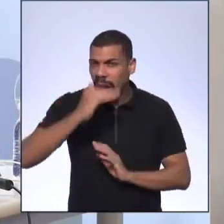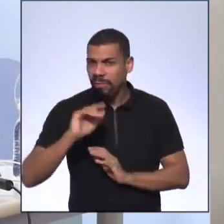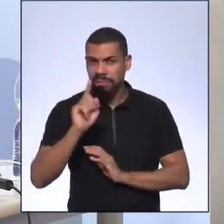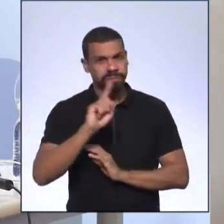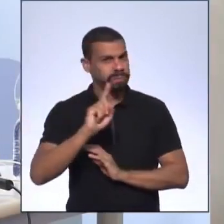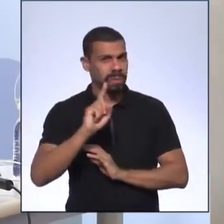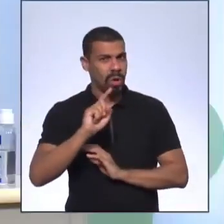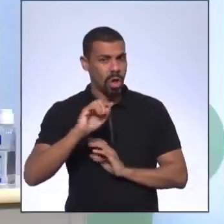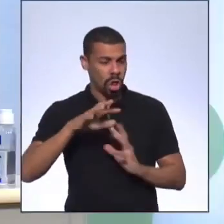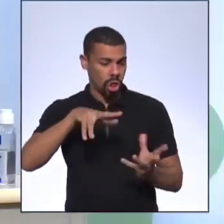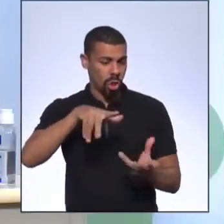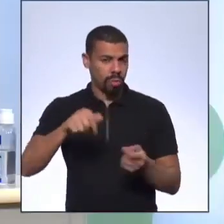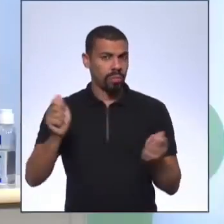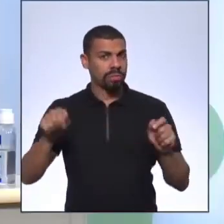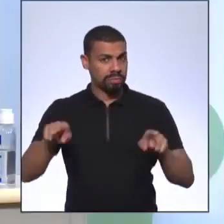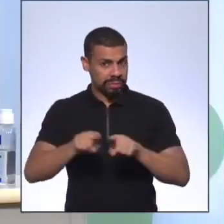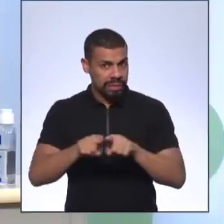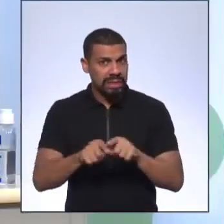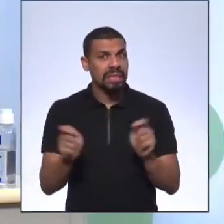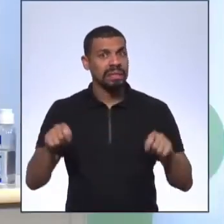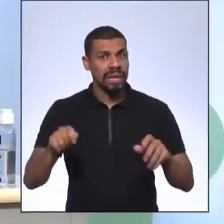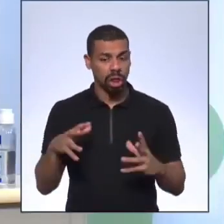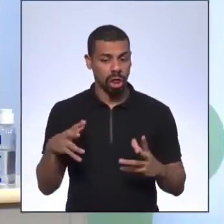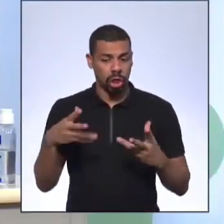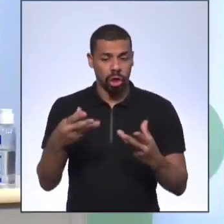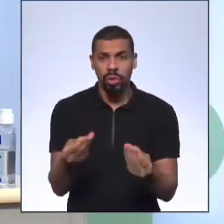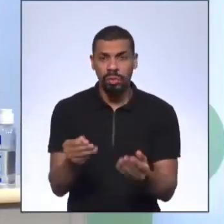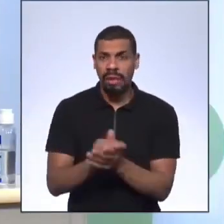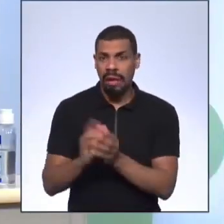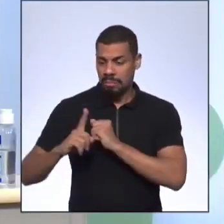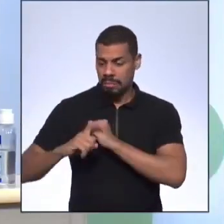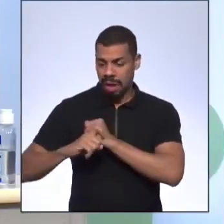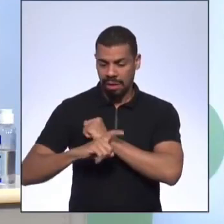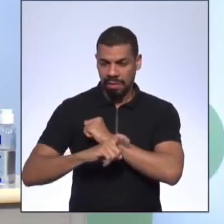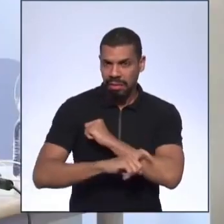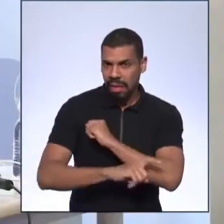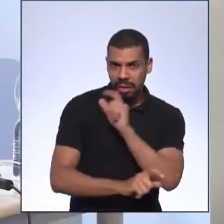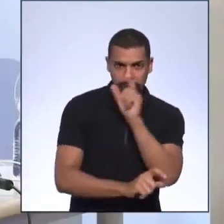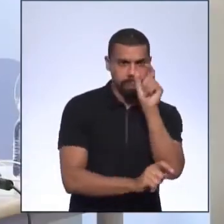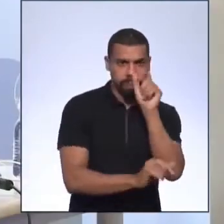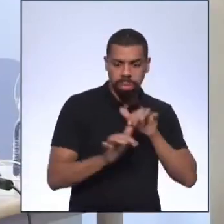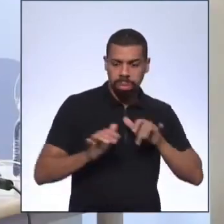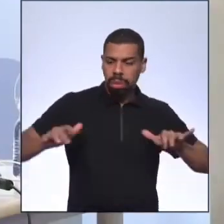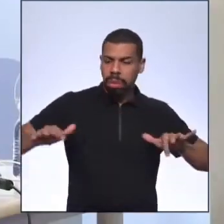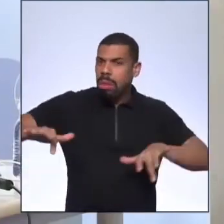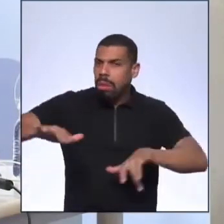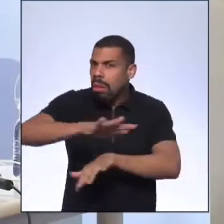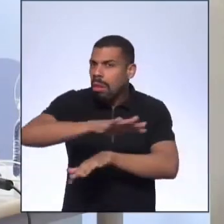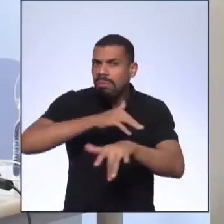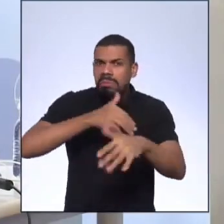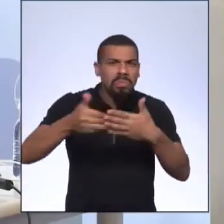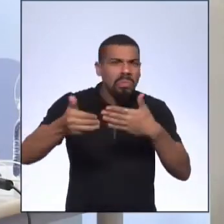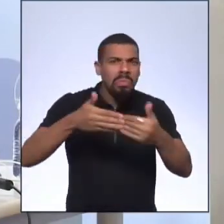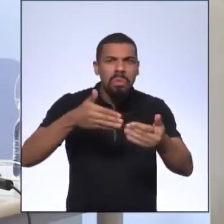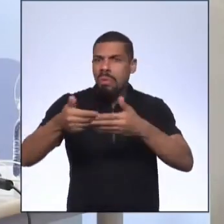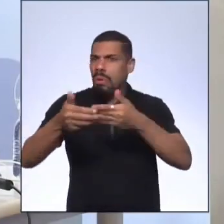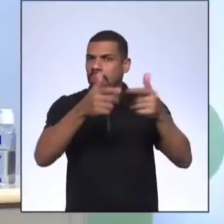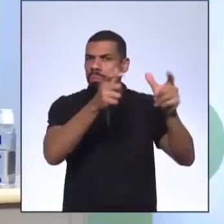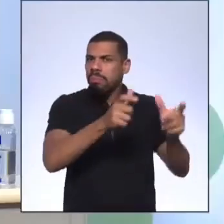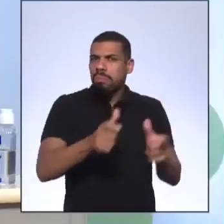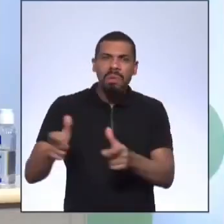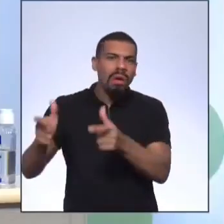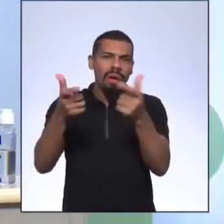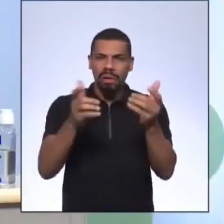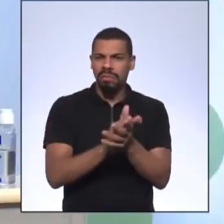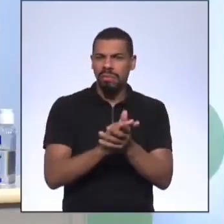inteiro ele é mais povoado, né, Aline? Por muito mais por bactérias, micro-organismos, né? por bactérias, do que por qualquer outro ser vivo aí. Se a gente